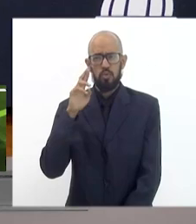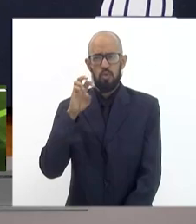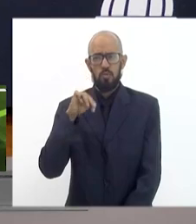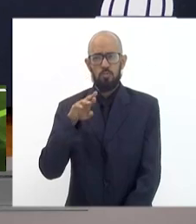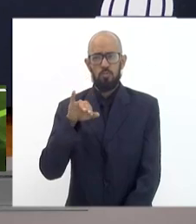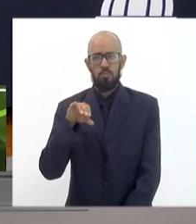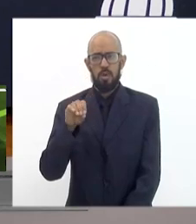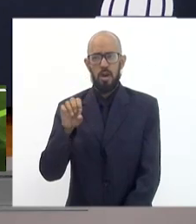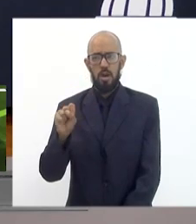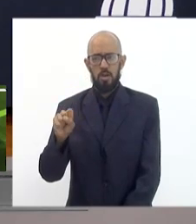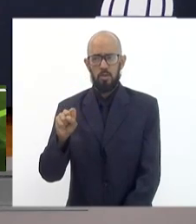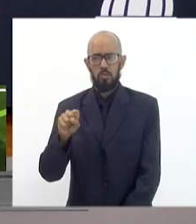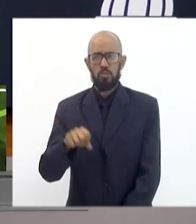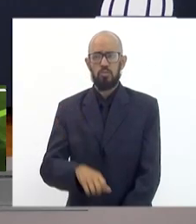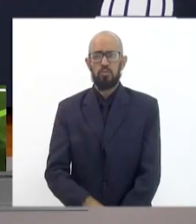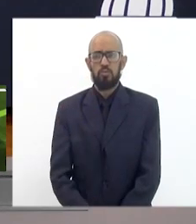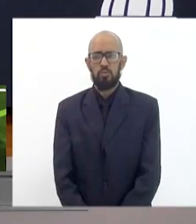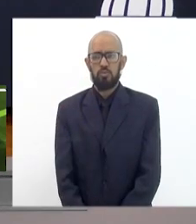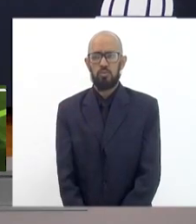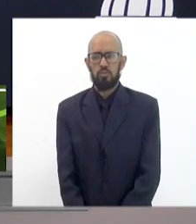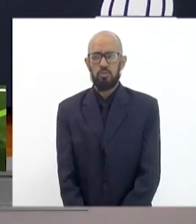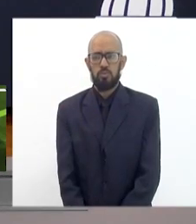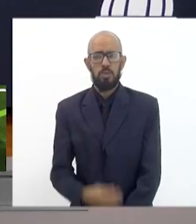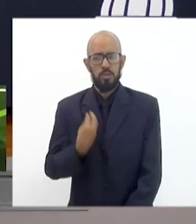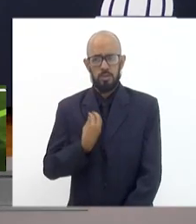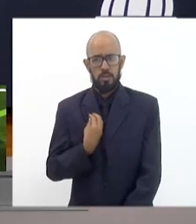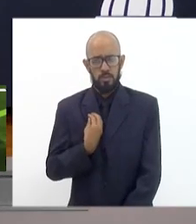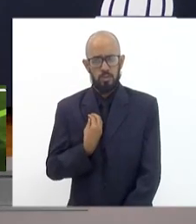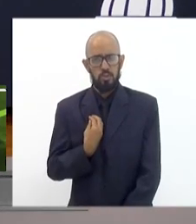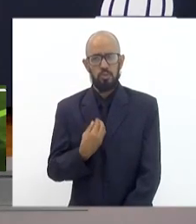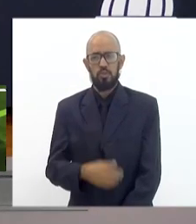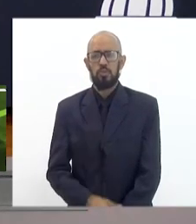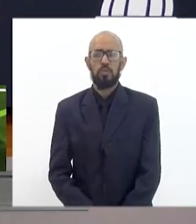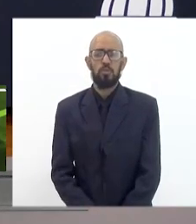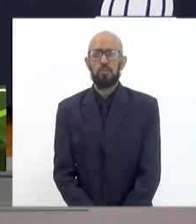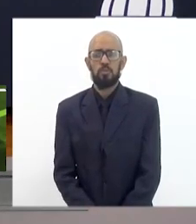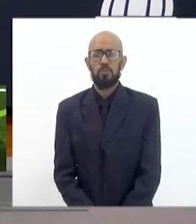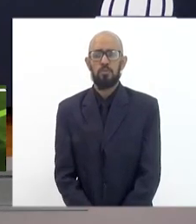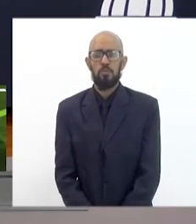Roberto Mofarrej também está presente e